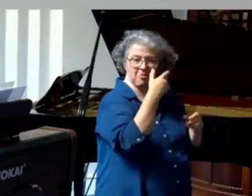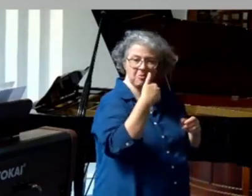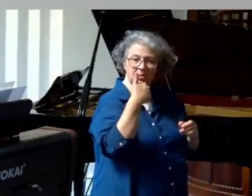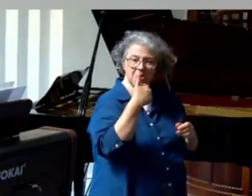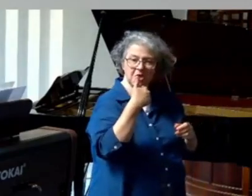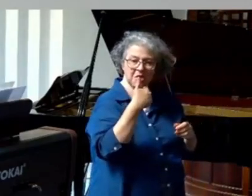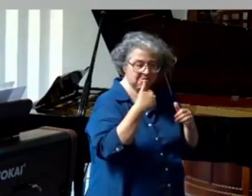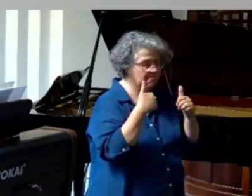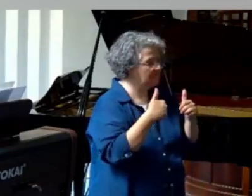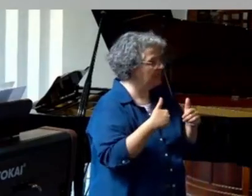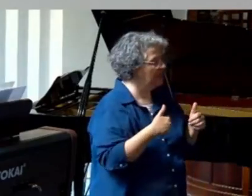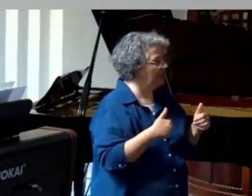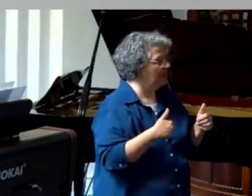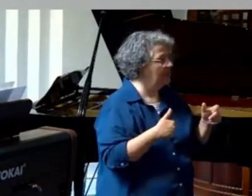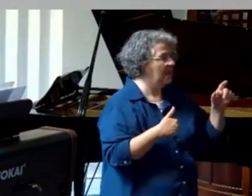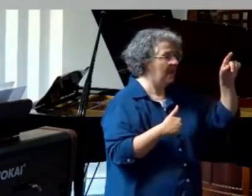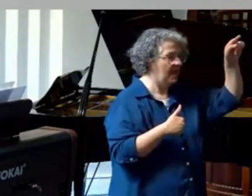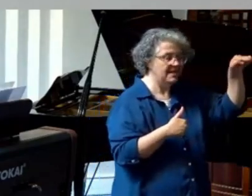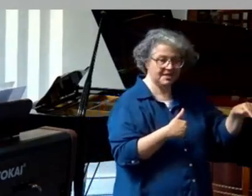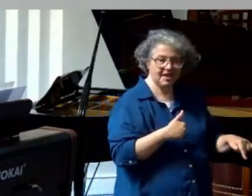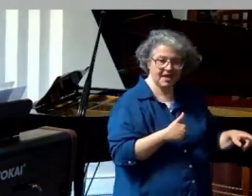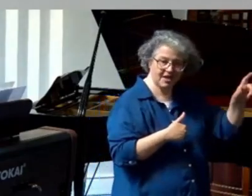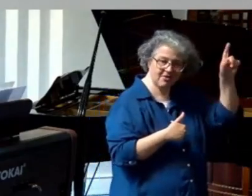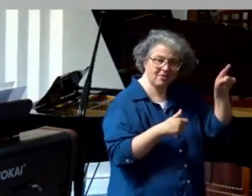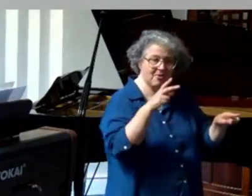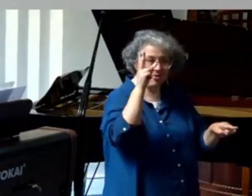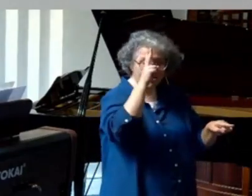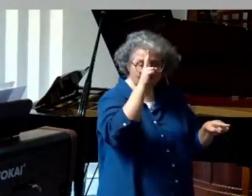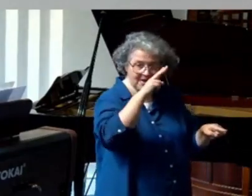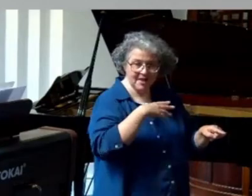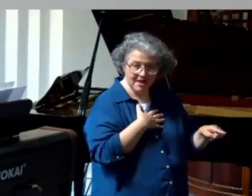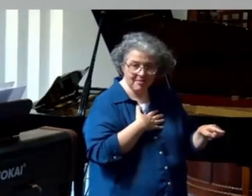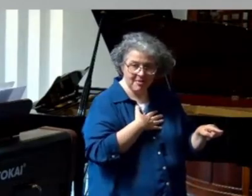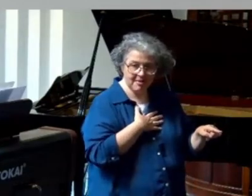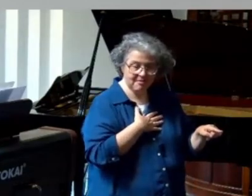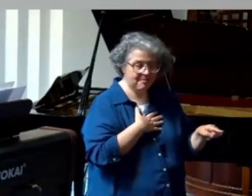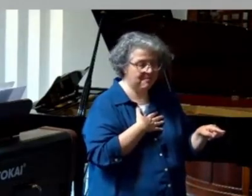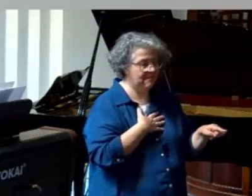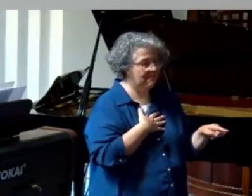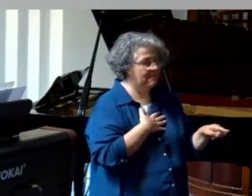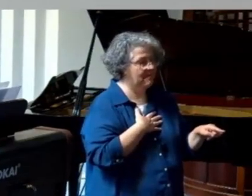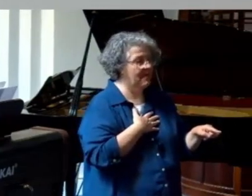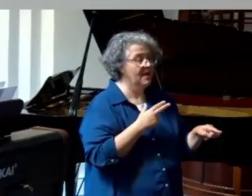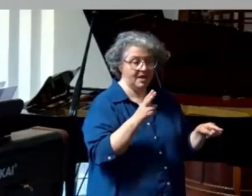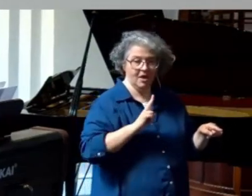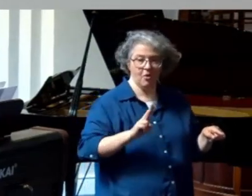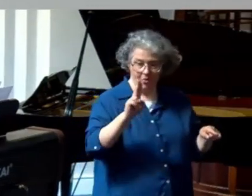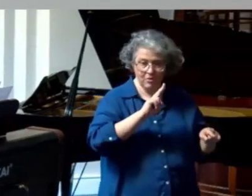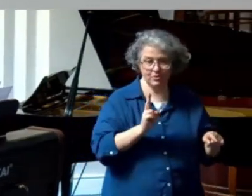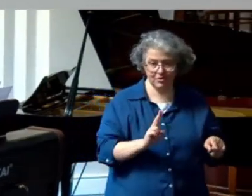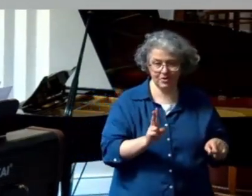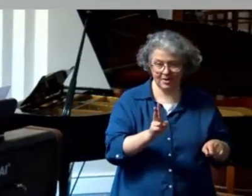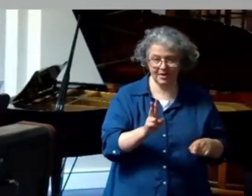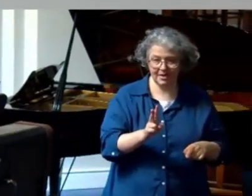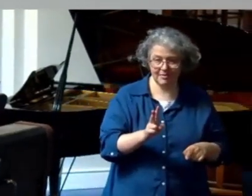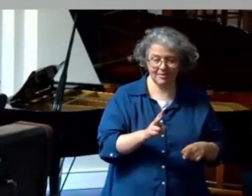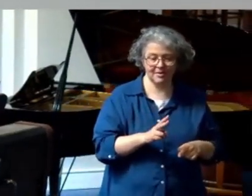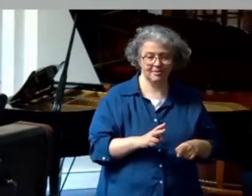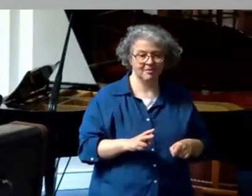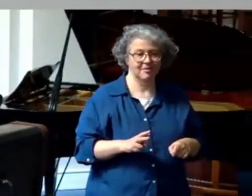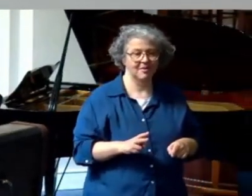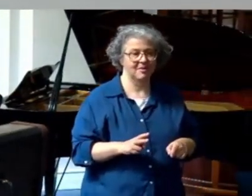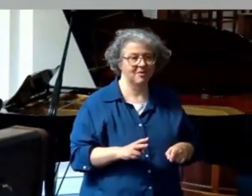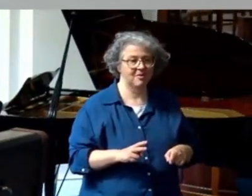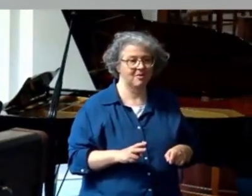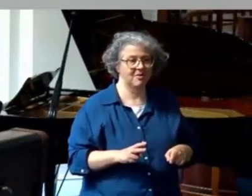ele permaneceu lá. Esse terno me lembra sempre, de vez em quando eu o uso exatamente para isso. E eu sempre